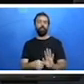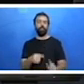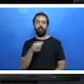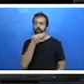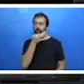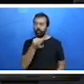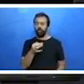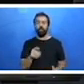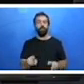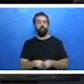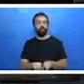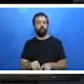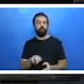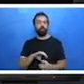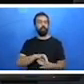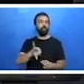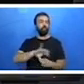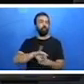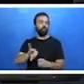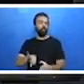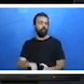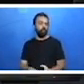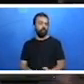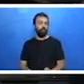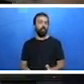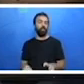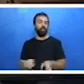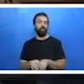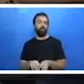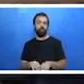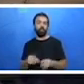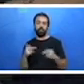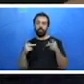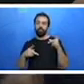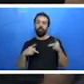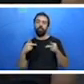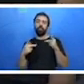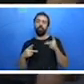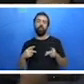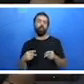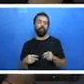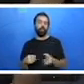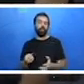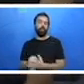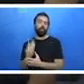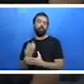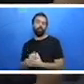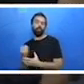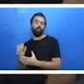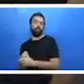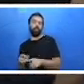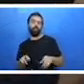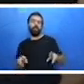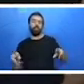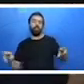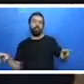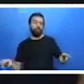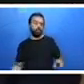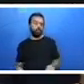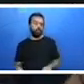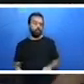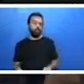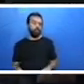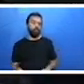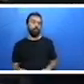ao mesmo tempo em que narra acontecimentos tristes ou alegres. Então eu tenho aqui, informar, criticar, elogiar